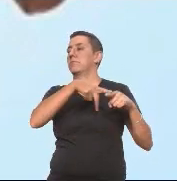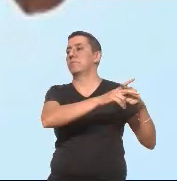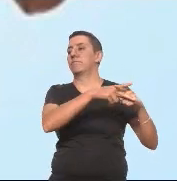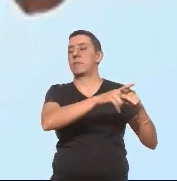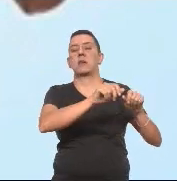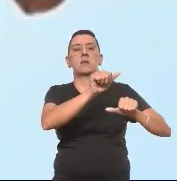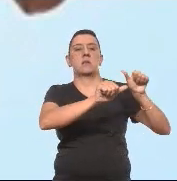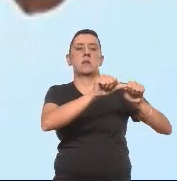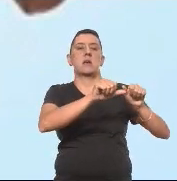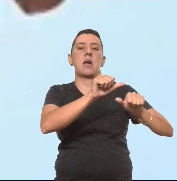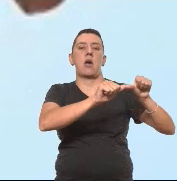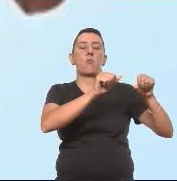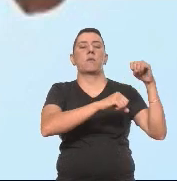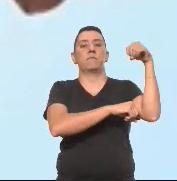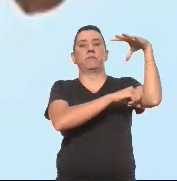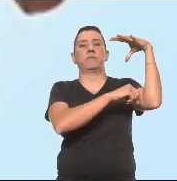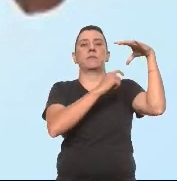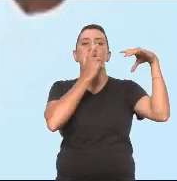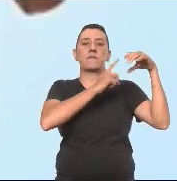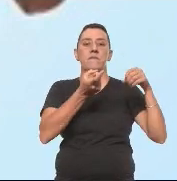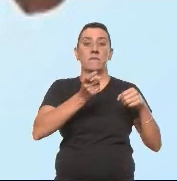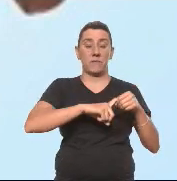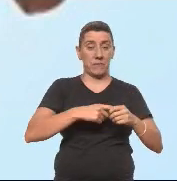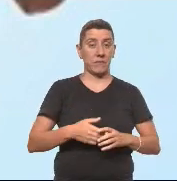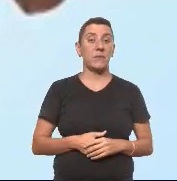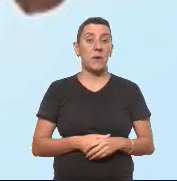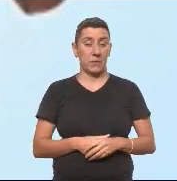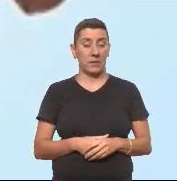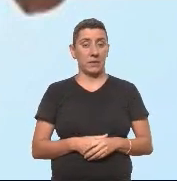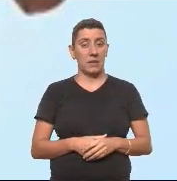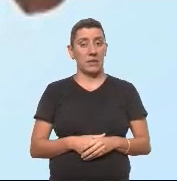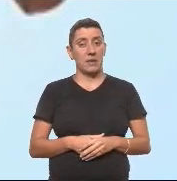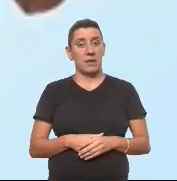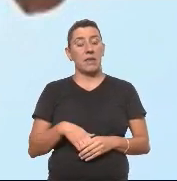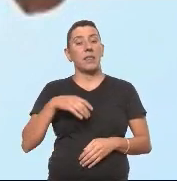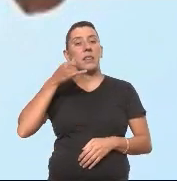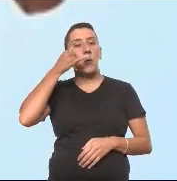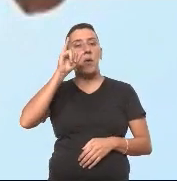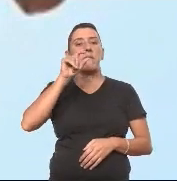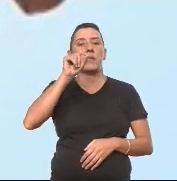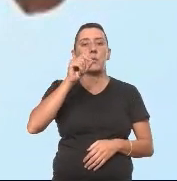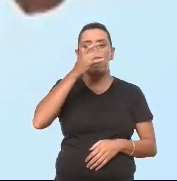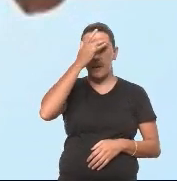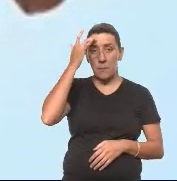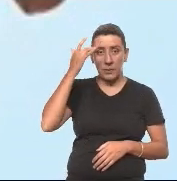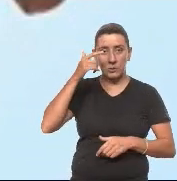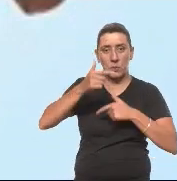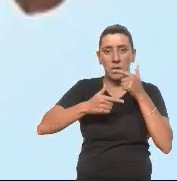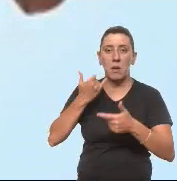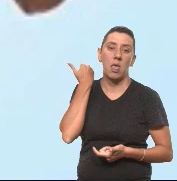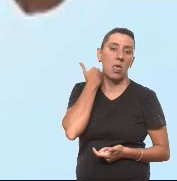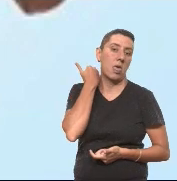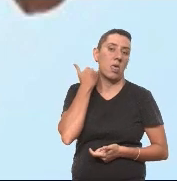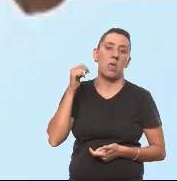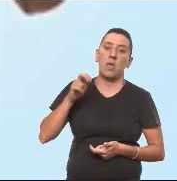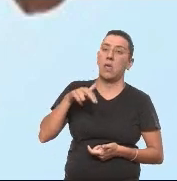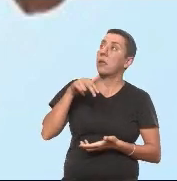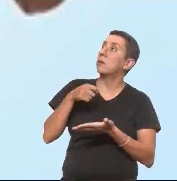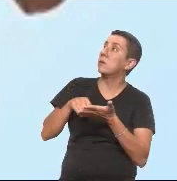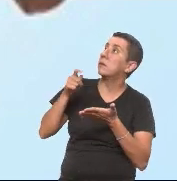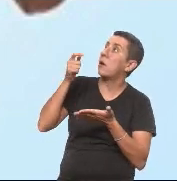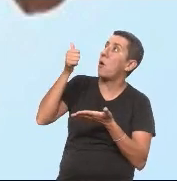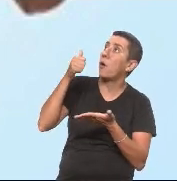operação para atender aquele ponto específico evita toda aquela onda para ver se tem luz queimada se tem algum serviço não funcionando ou seja